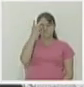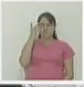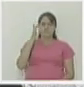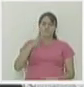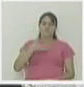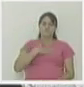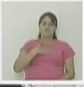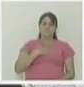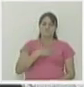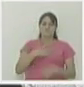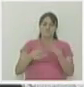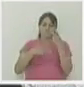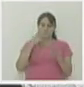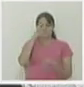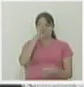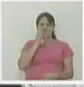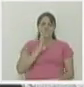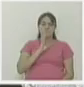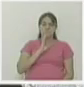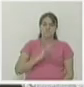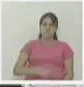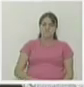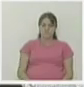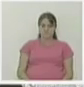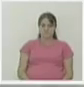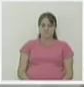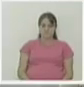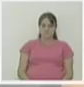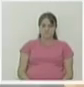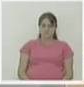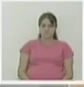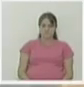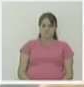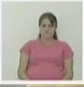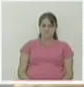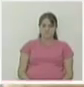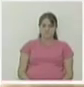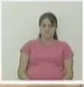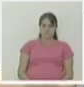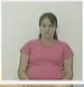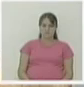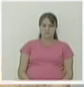Mudando o acento, não é gratuito, é de graça.